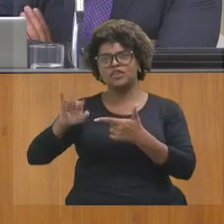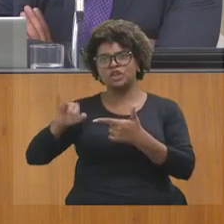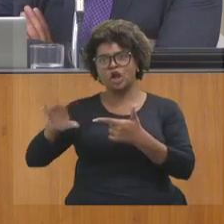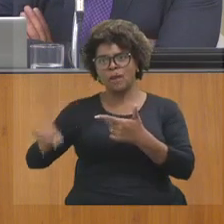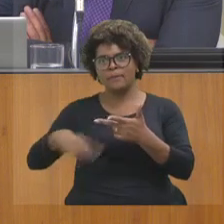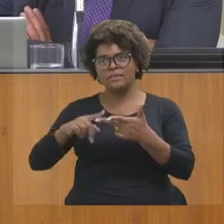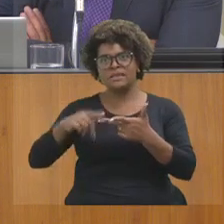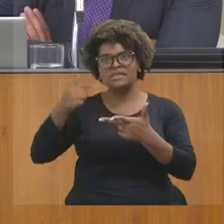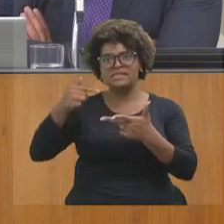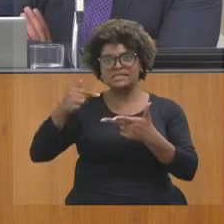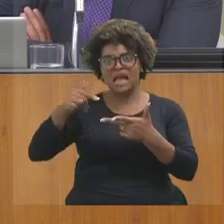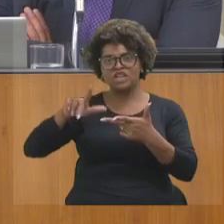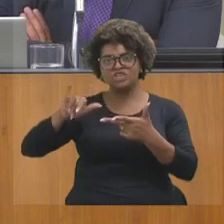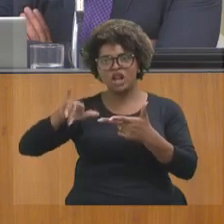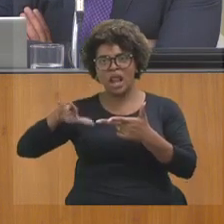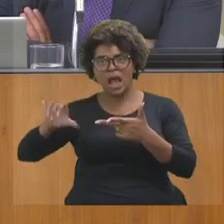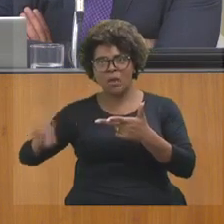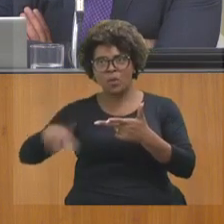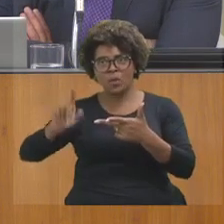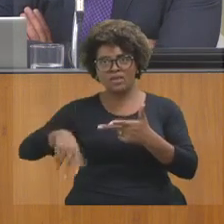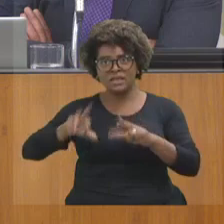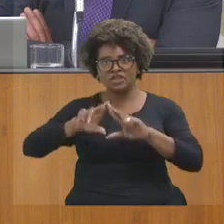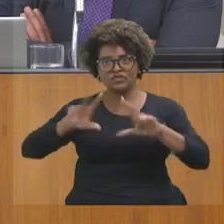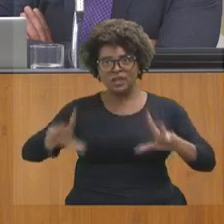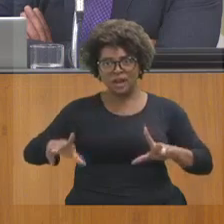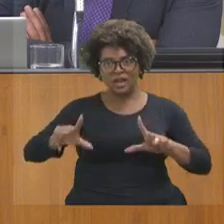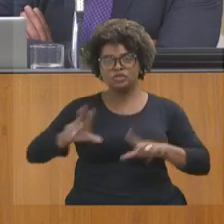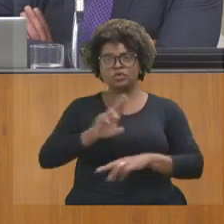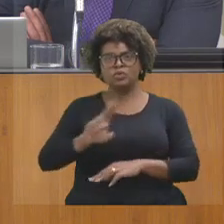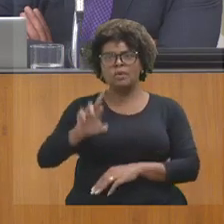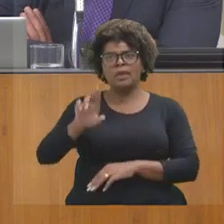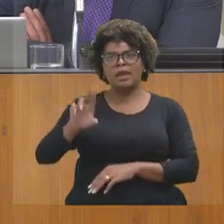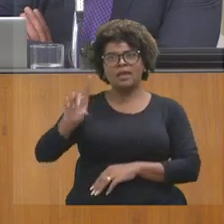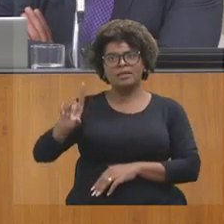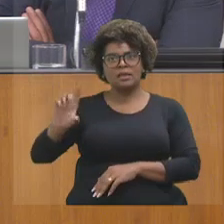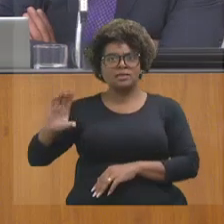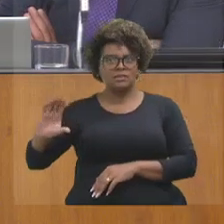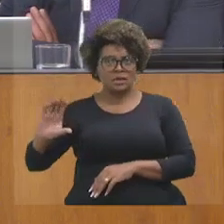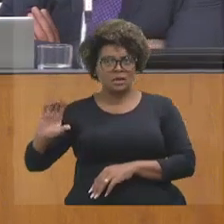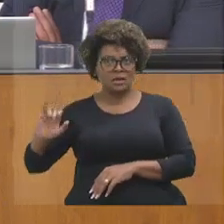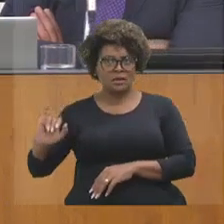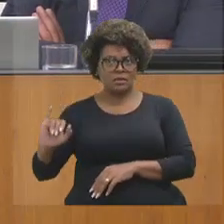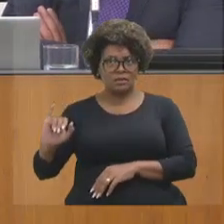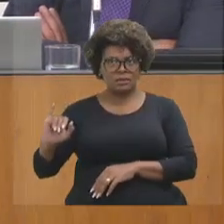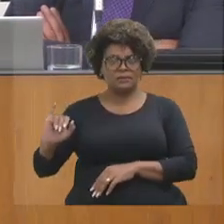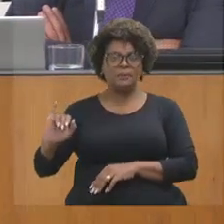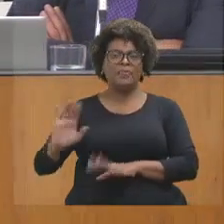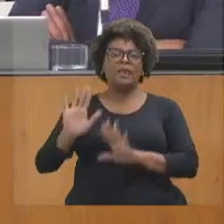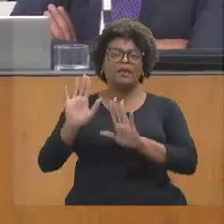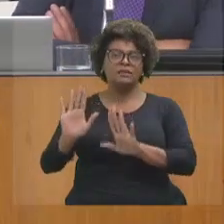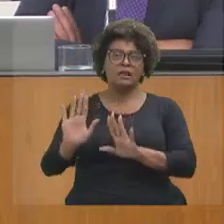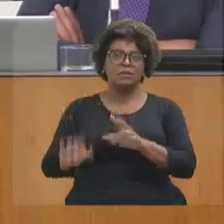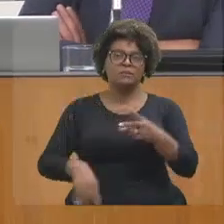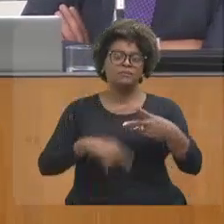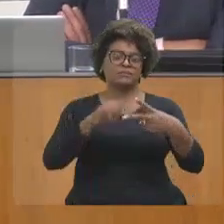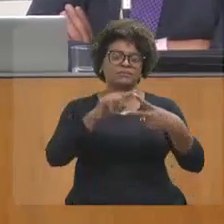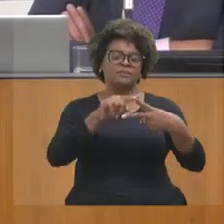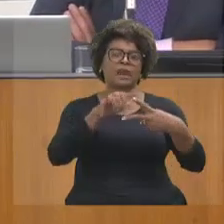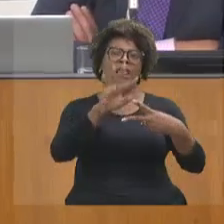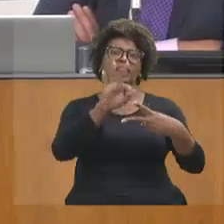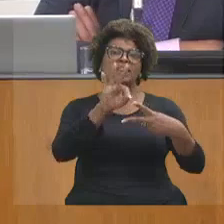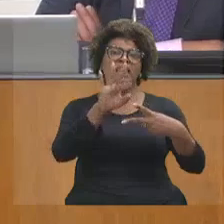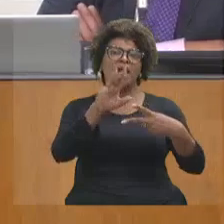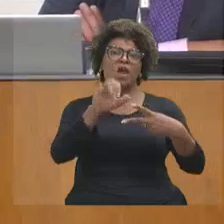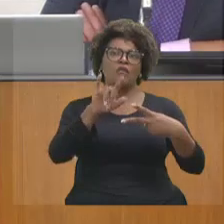ele é um modelo diferente de Teófilo Otoni e Valadares Teófilo Otoni Valadares nós estamos executando o projeto arquitetônico